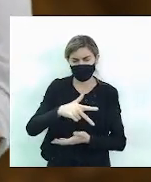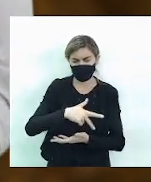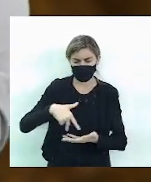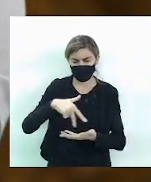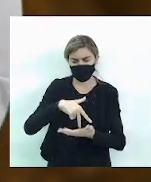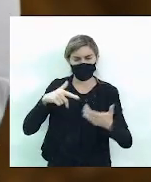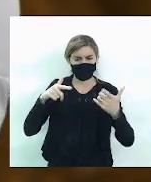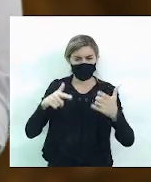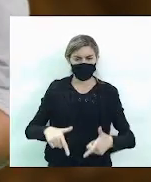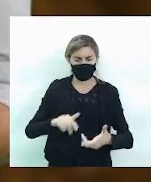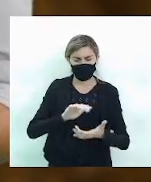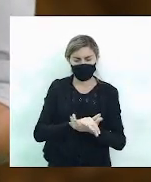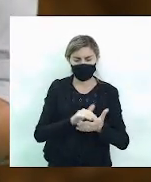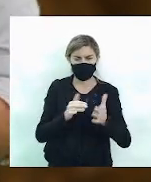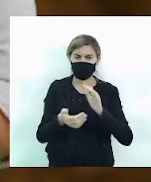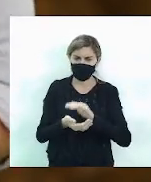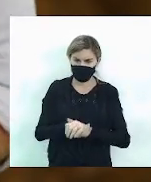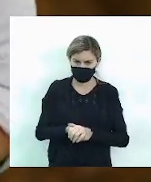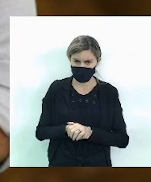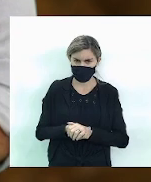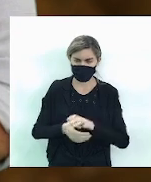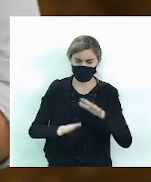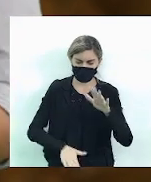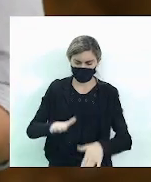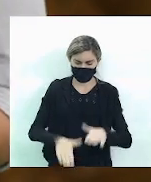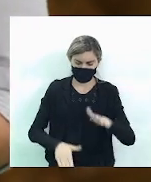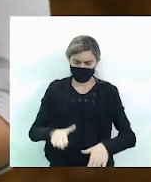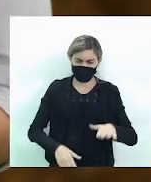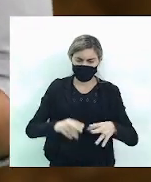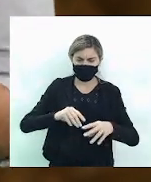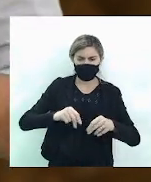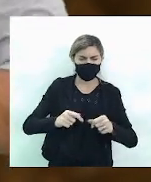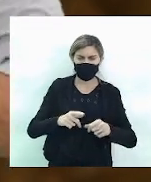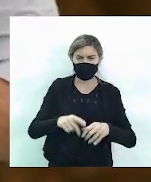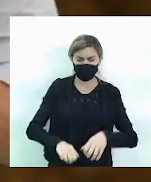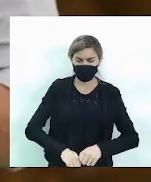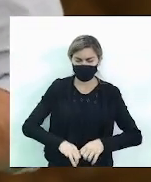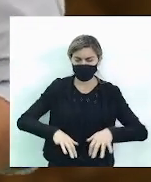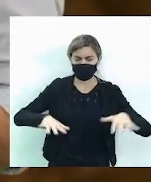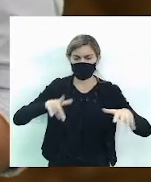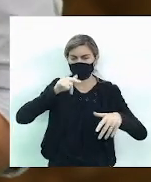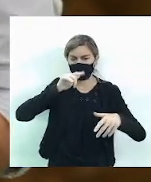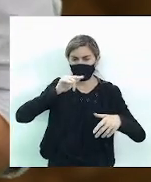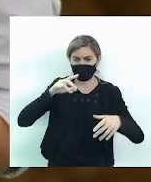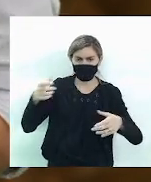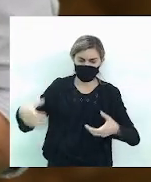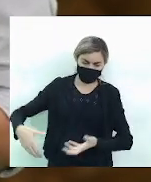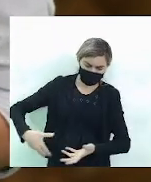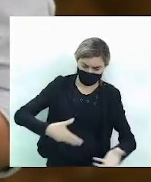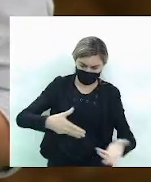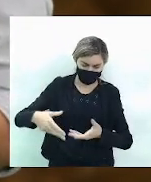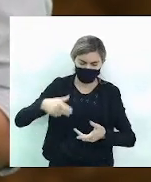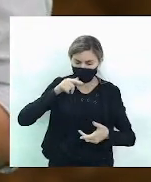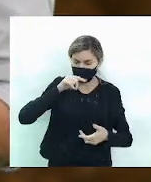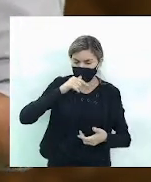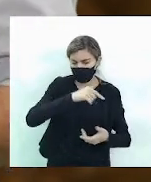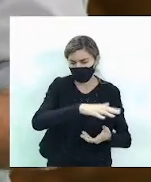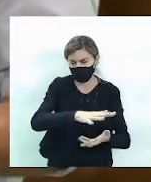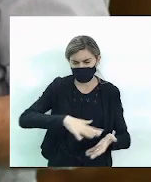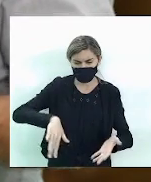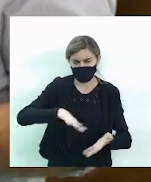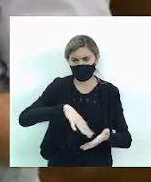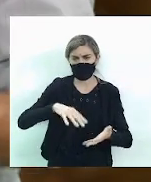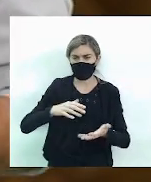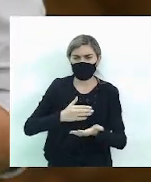um local de barro batido. Para não subir a poeira, eles molhavam, não é? Vê que coisa interessante. E aí